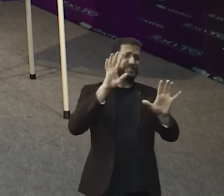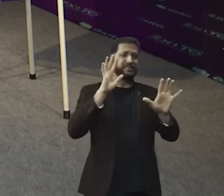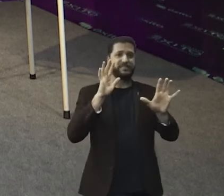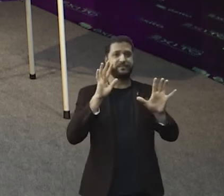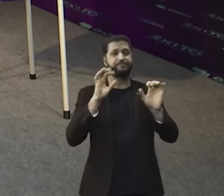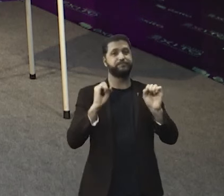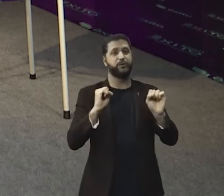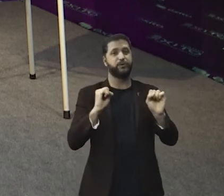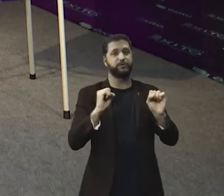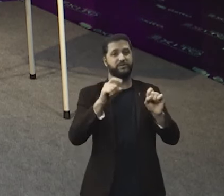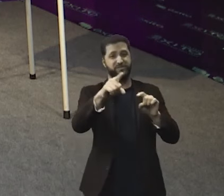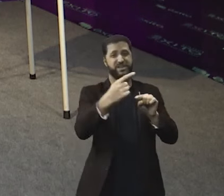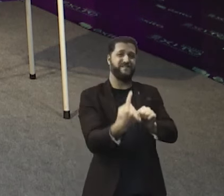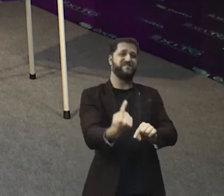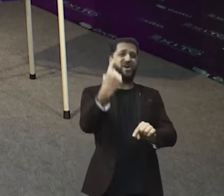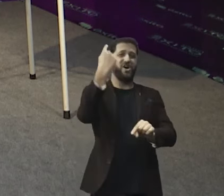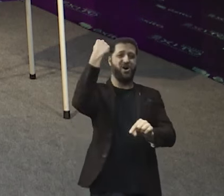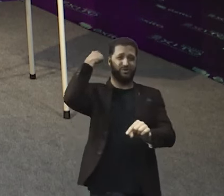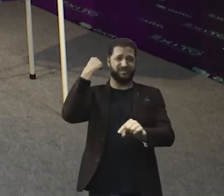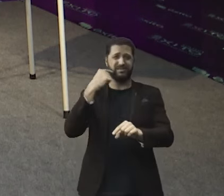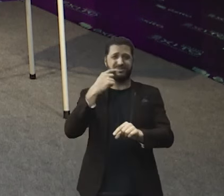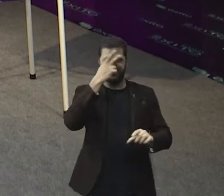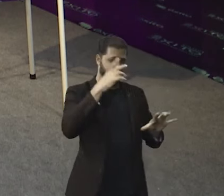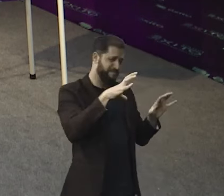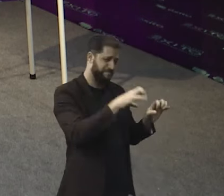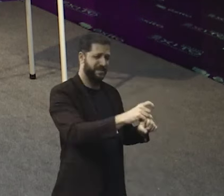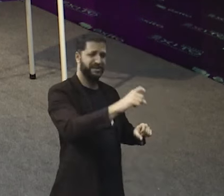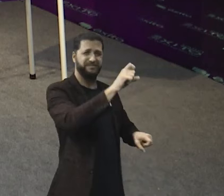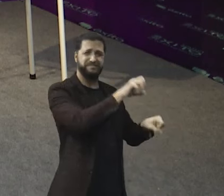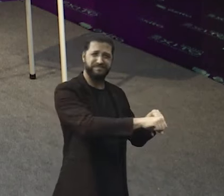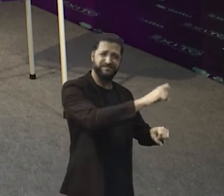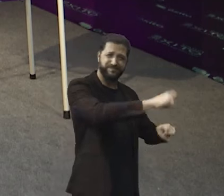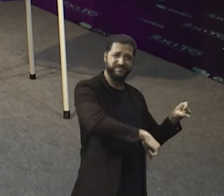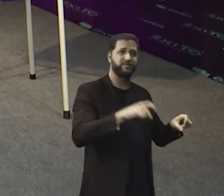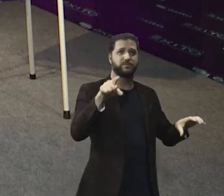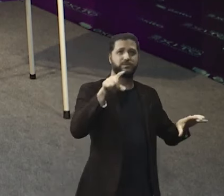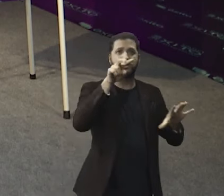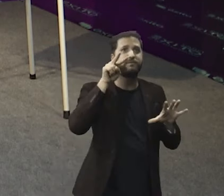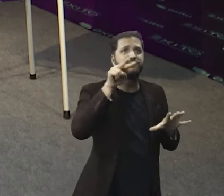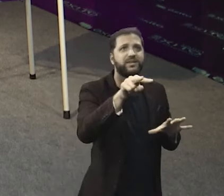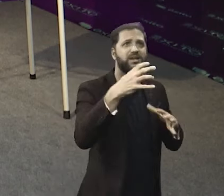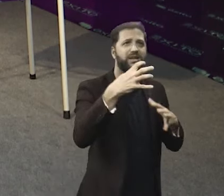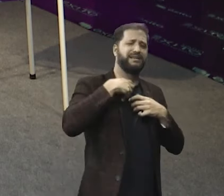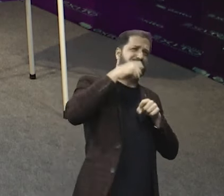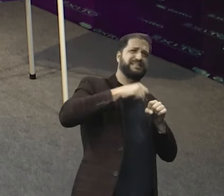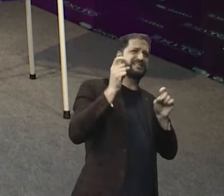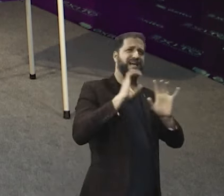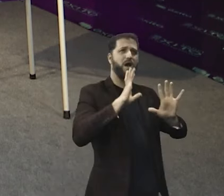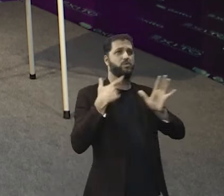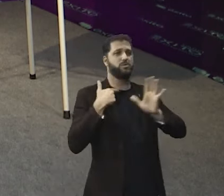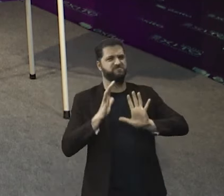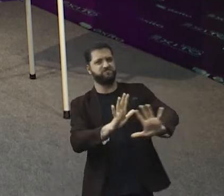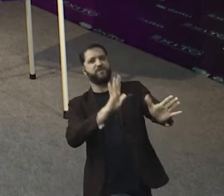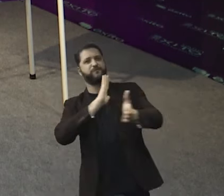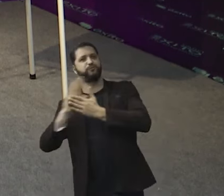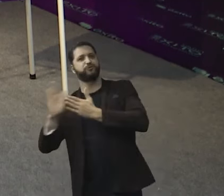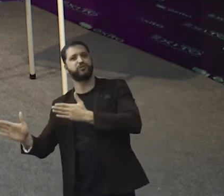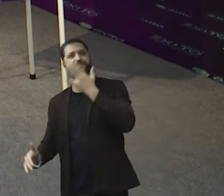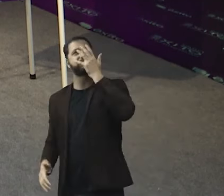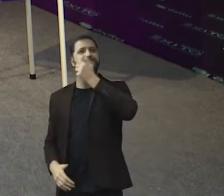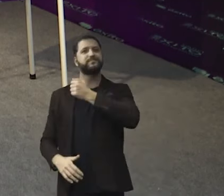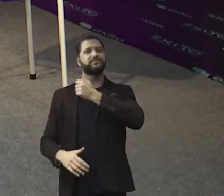fazendo você voltar em uma cena que você ressignifica ali pro teu cérebro você coloca que não foi abusada você dá outro significado ou uma cena que